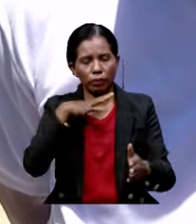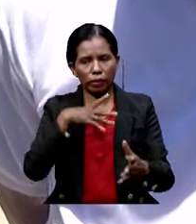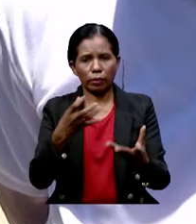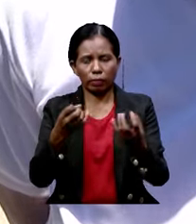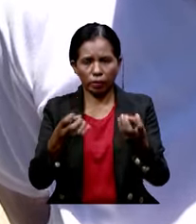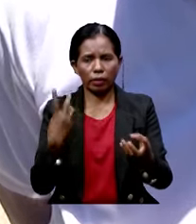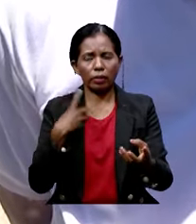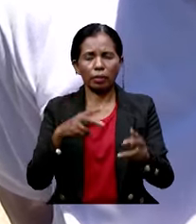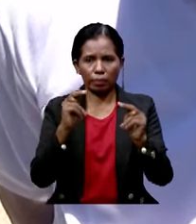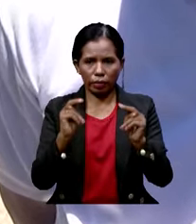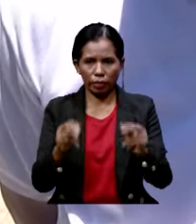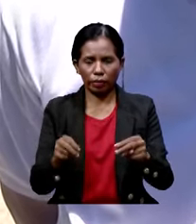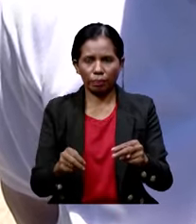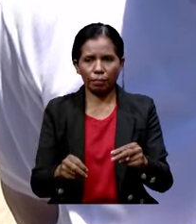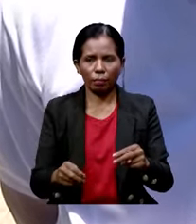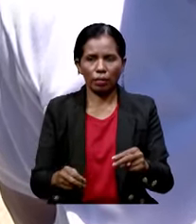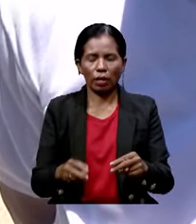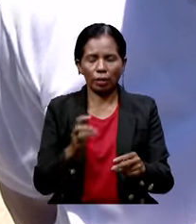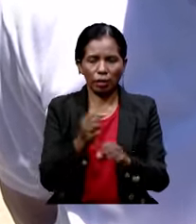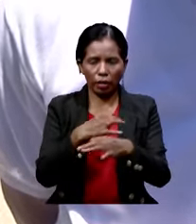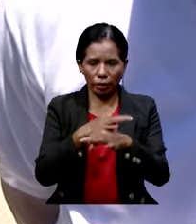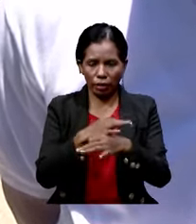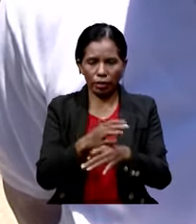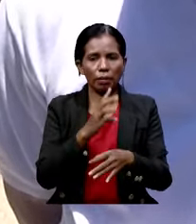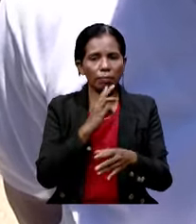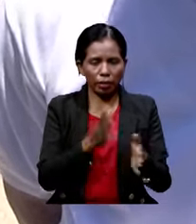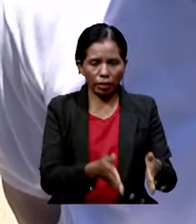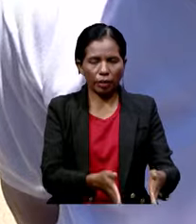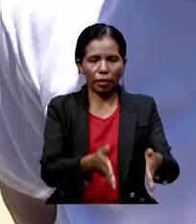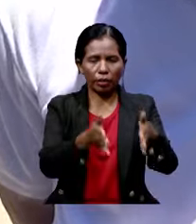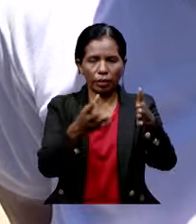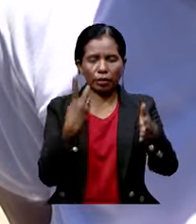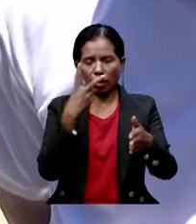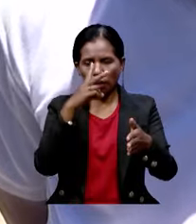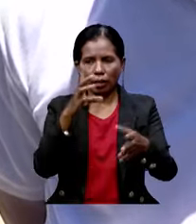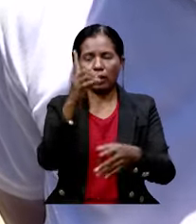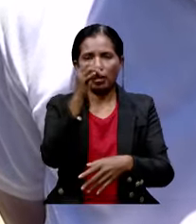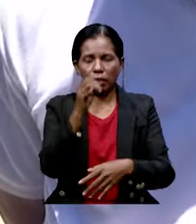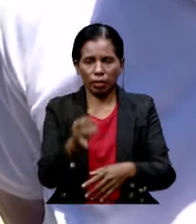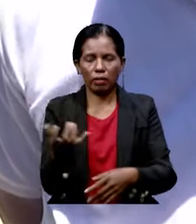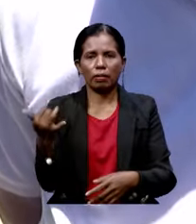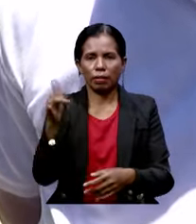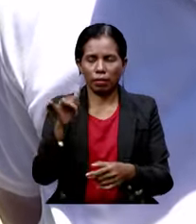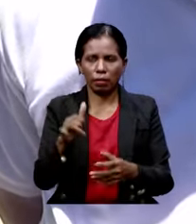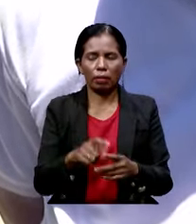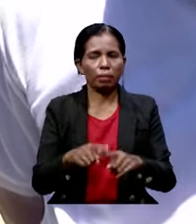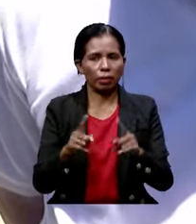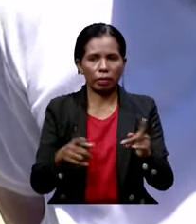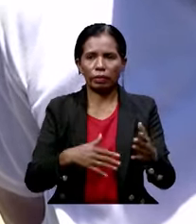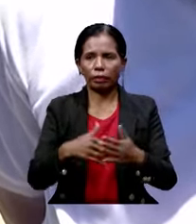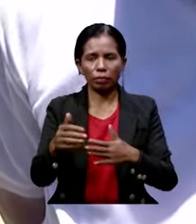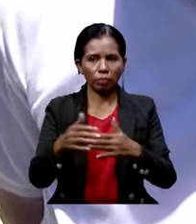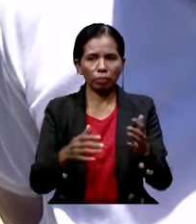precisa alarga tanto drainagem ser na veia que a oxida em rede e laran que ita bom correr. Mas veda la